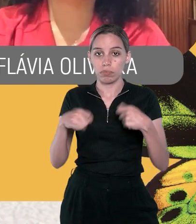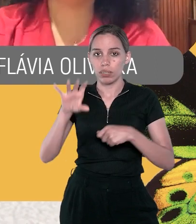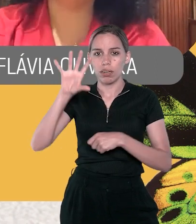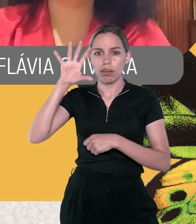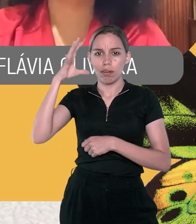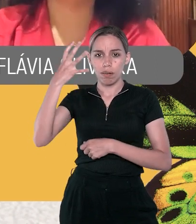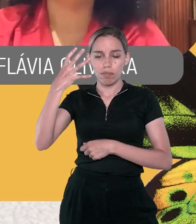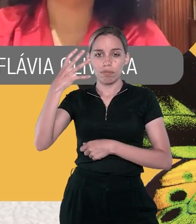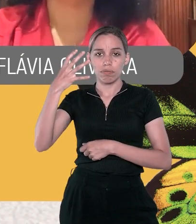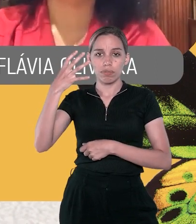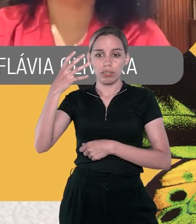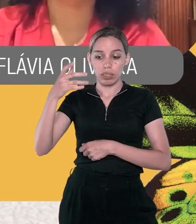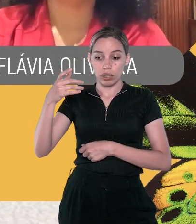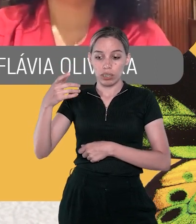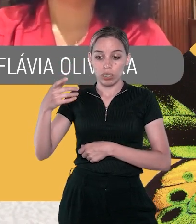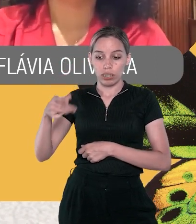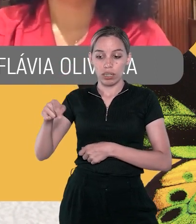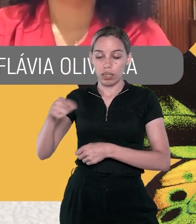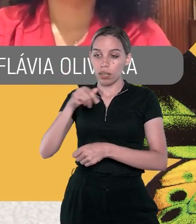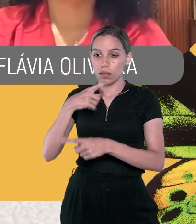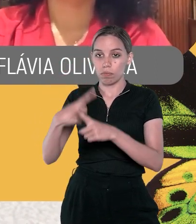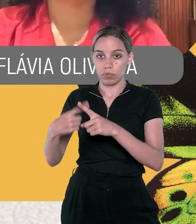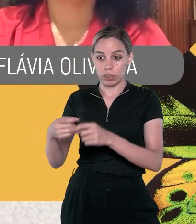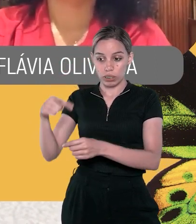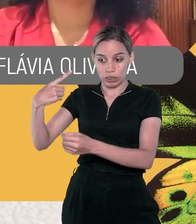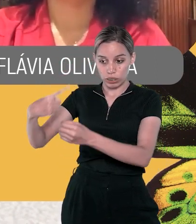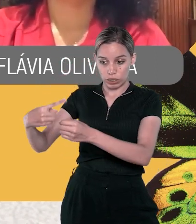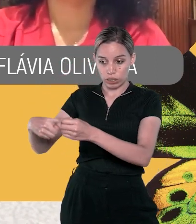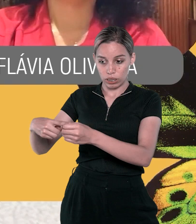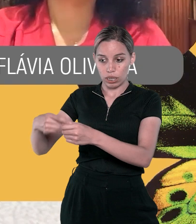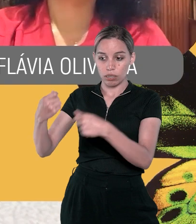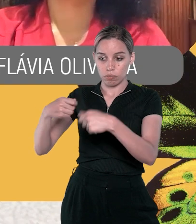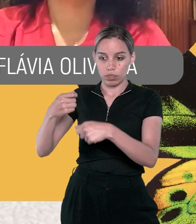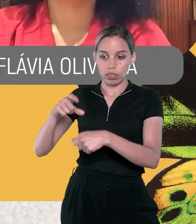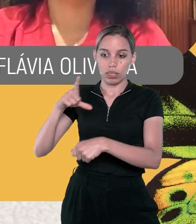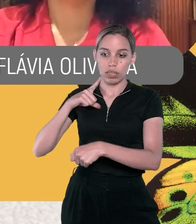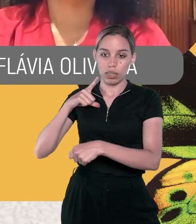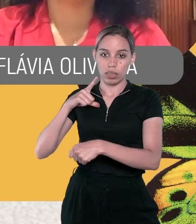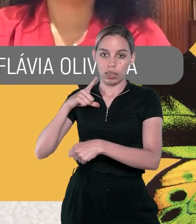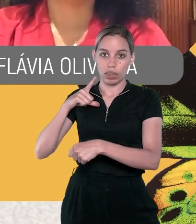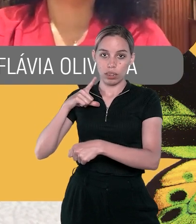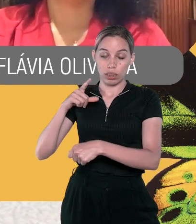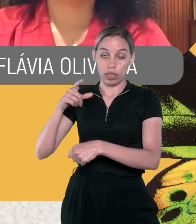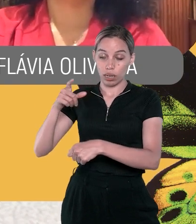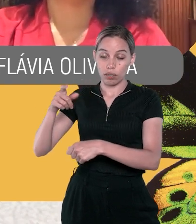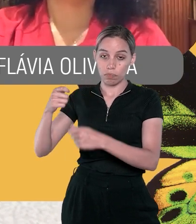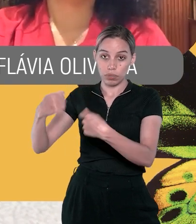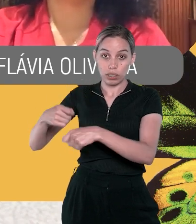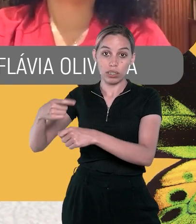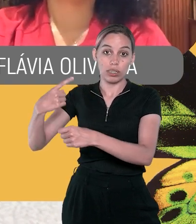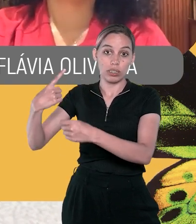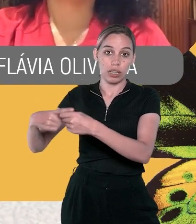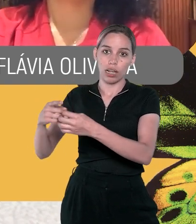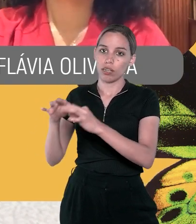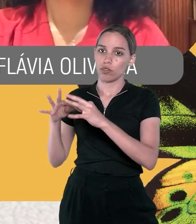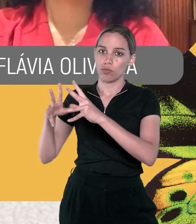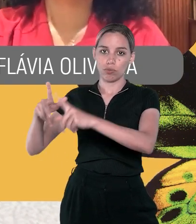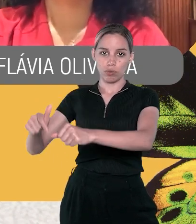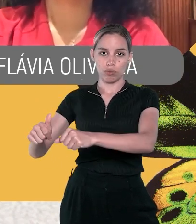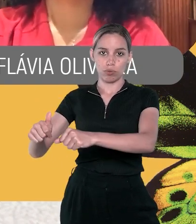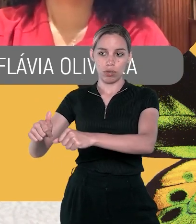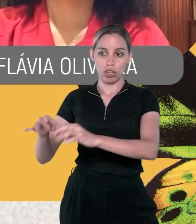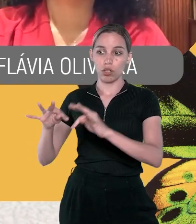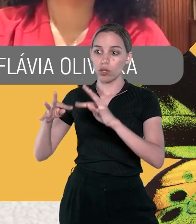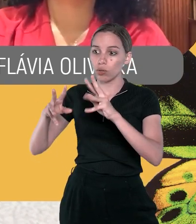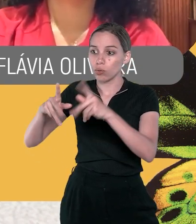né? A cidade ela tem que ser uma cidade de todos e todos têm que conhecer a sua cidade direito, né?